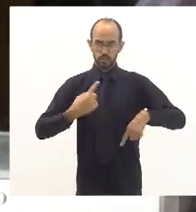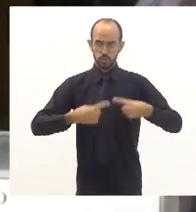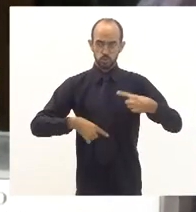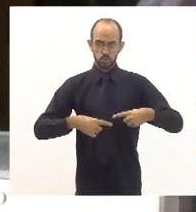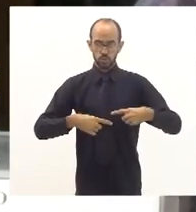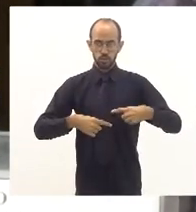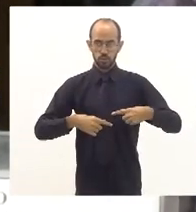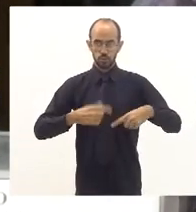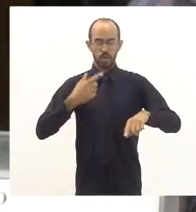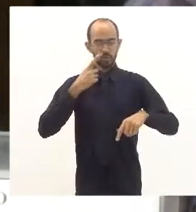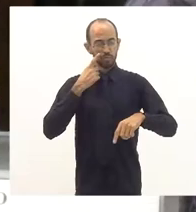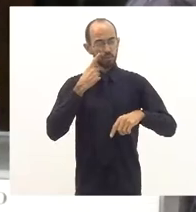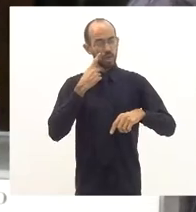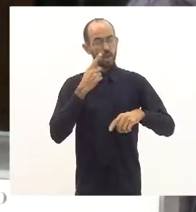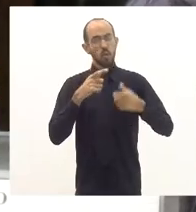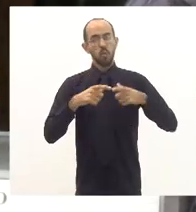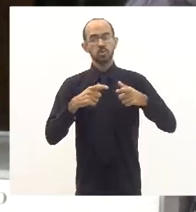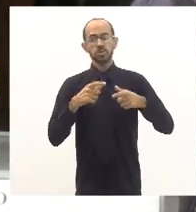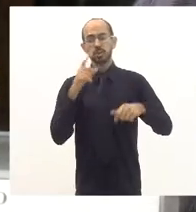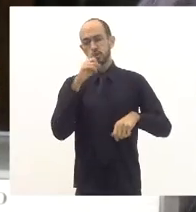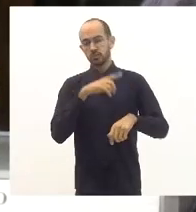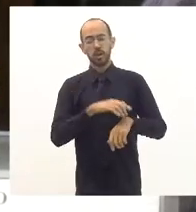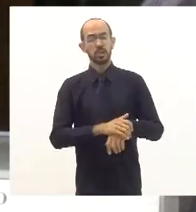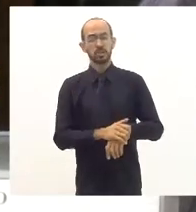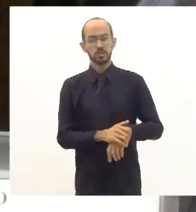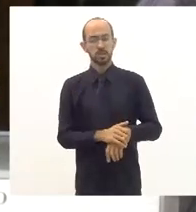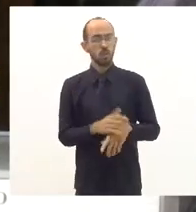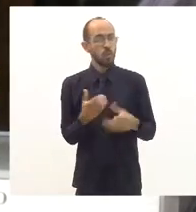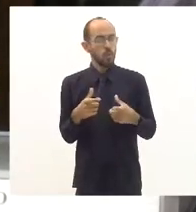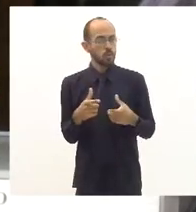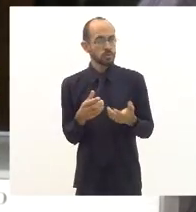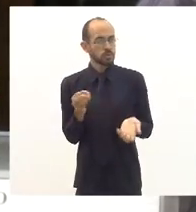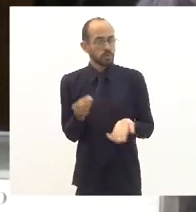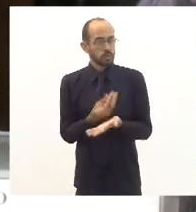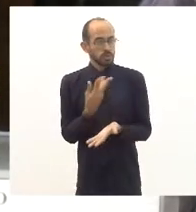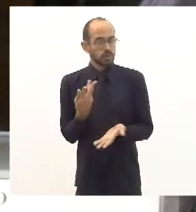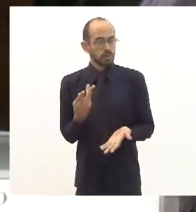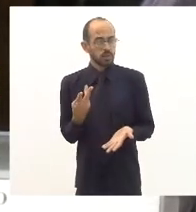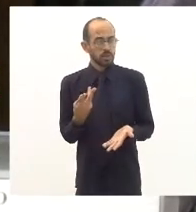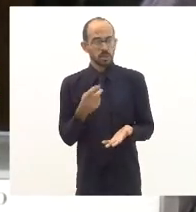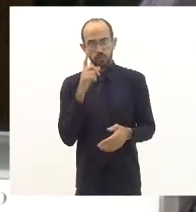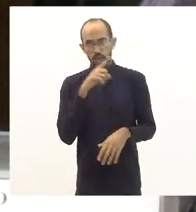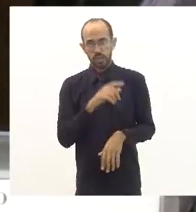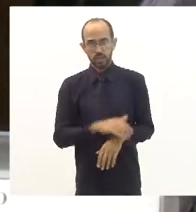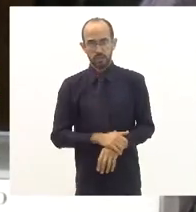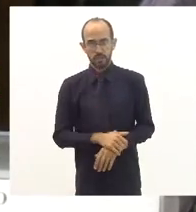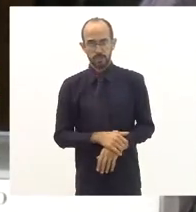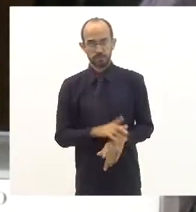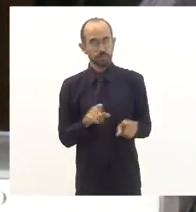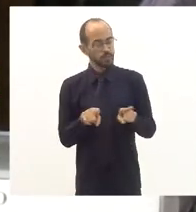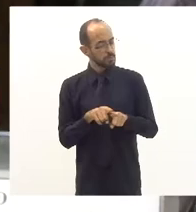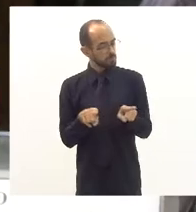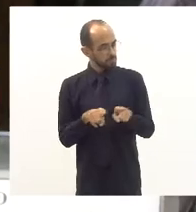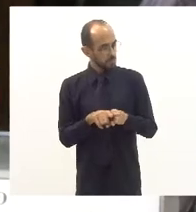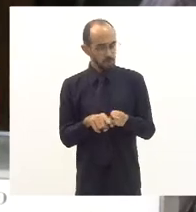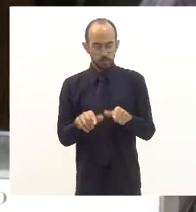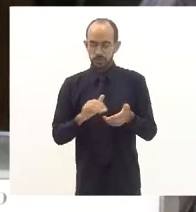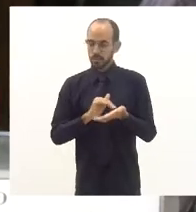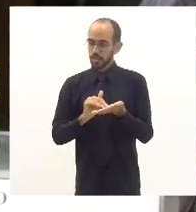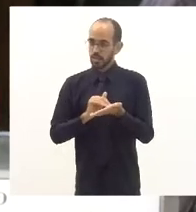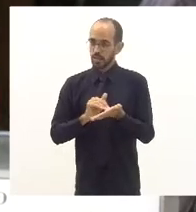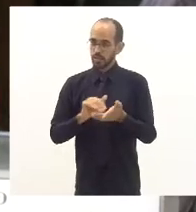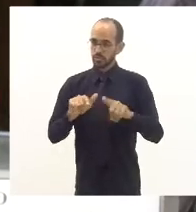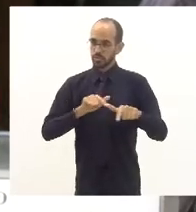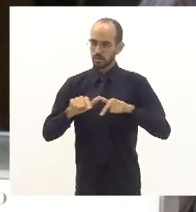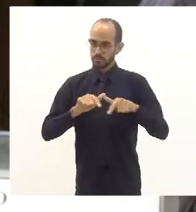para ver aonde estão os gargalos, aonde a coisa não está andando. A mesma coisa eu falo para a Secretaria do Trabalho, Carlos Ricardo. A